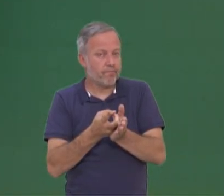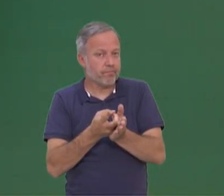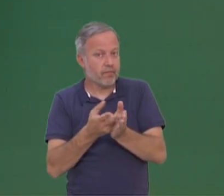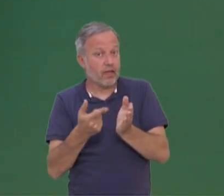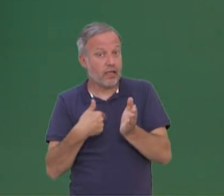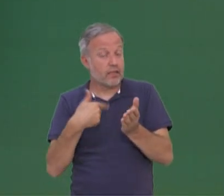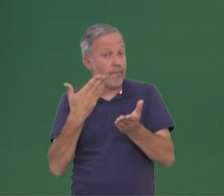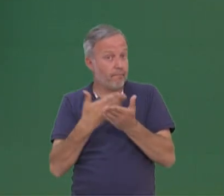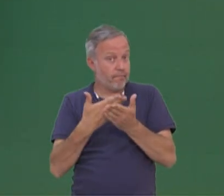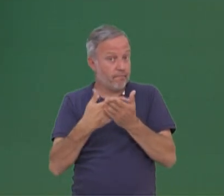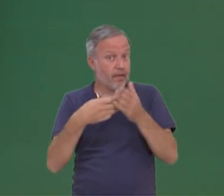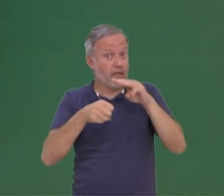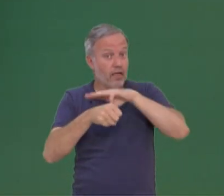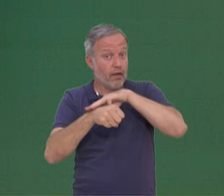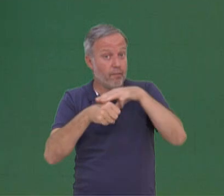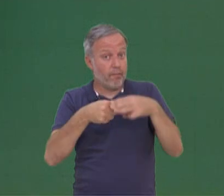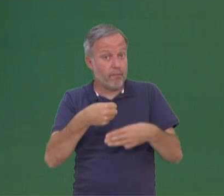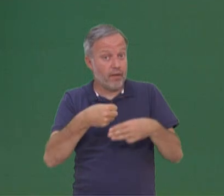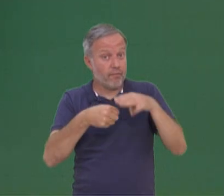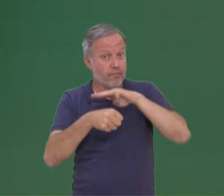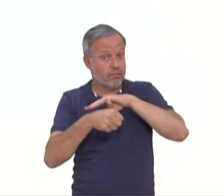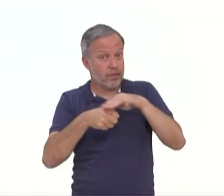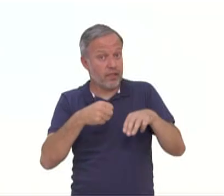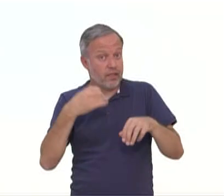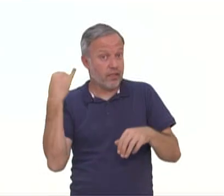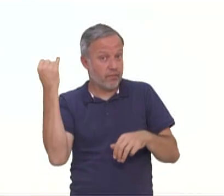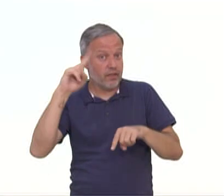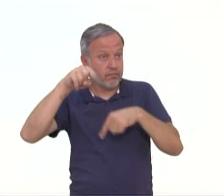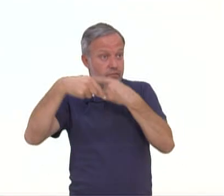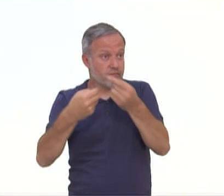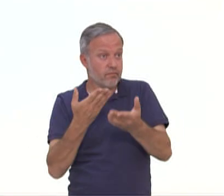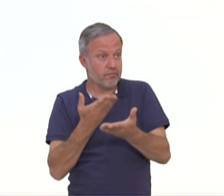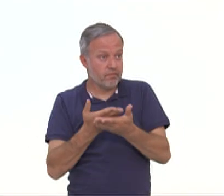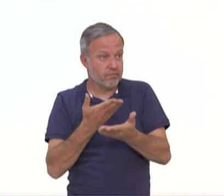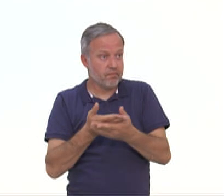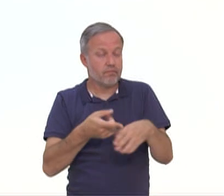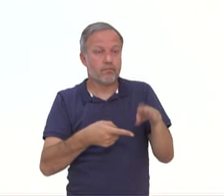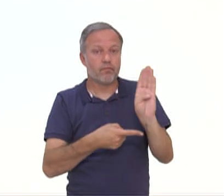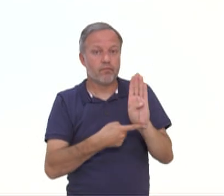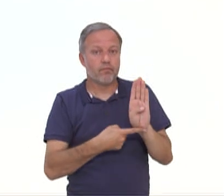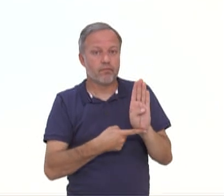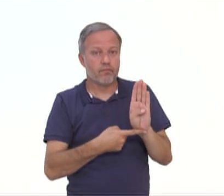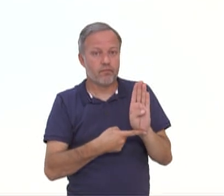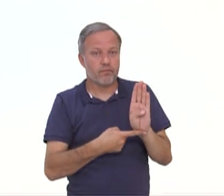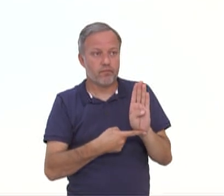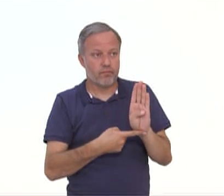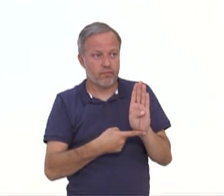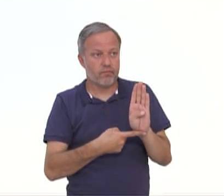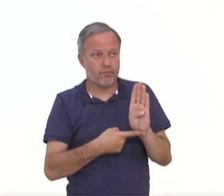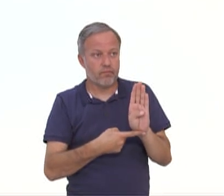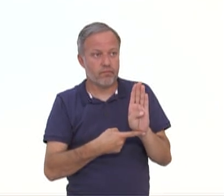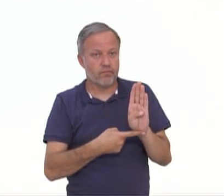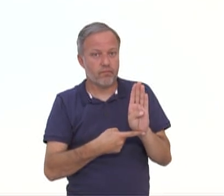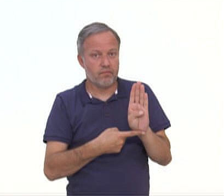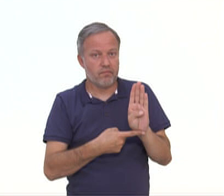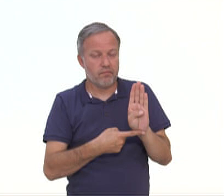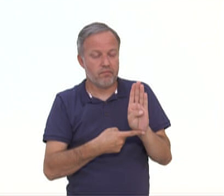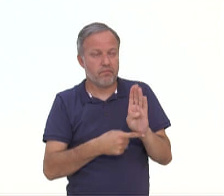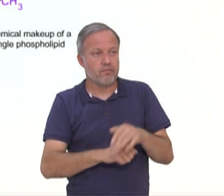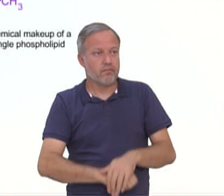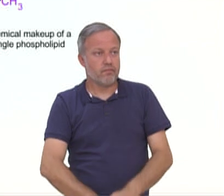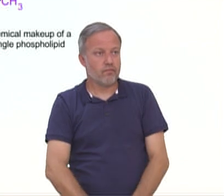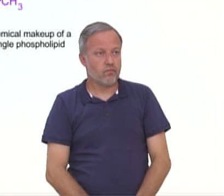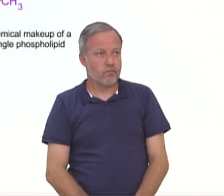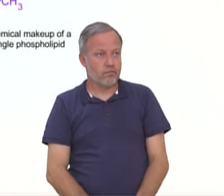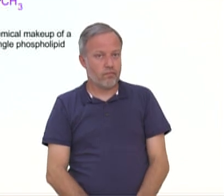para as próximas aulas. Cuidado. Então, correta? Fosfolipídios e proteínas. Tem que lembrar da tia Fran, não esquece